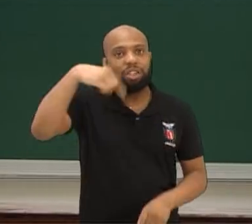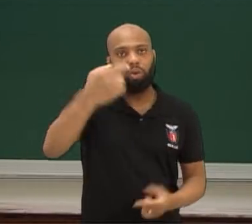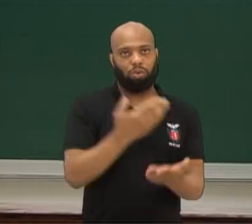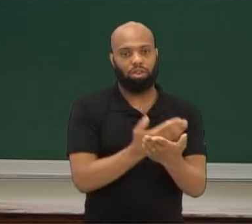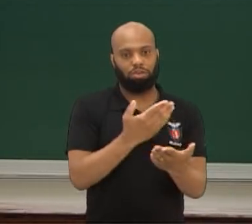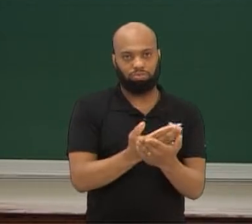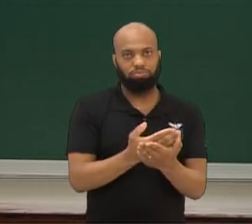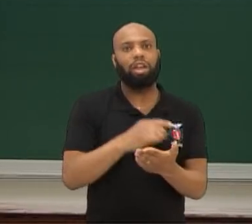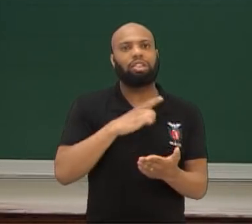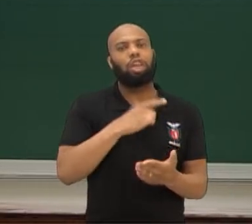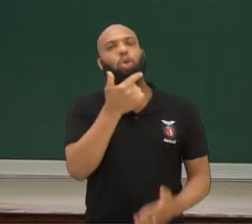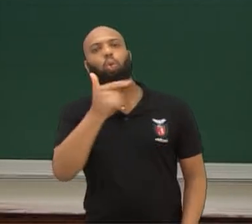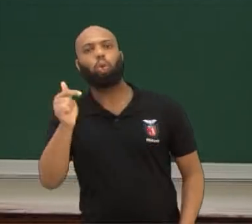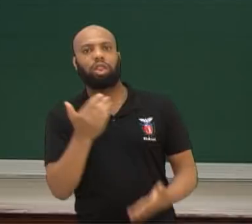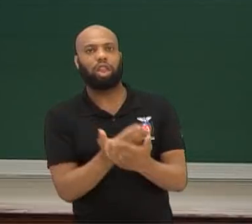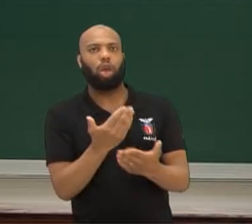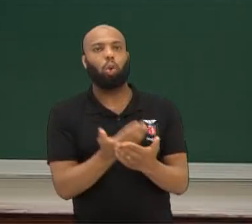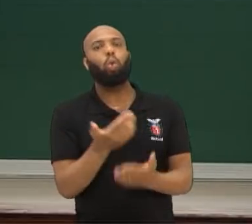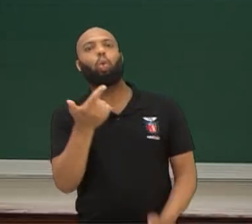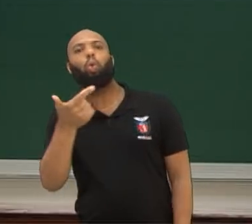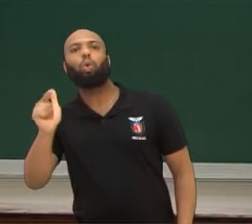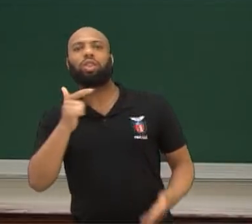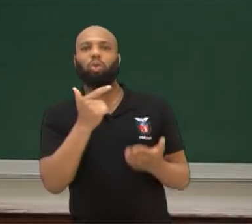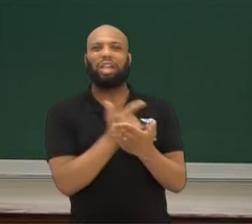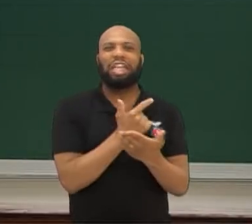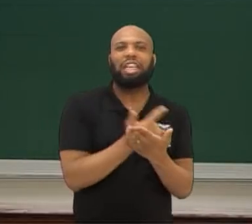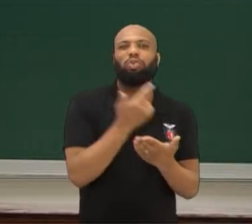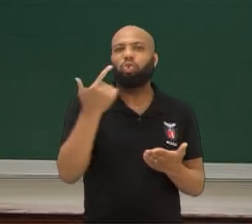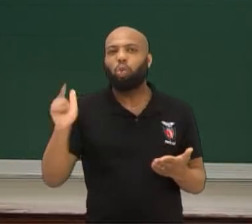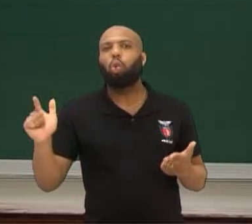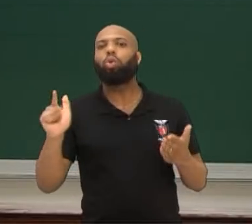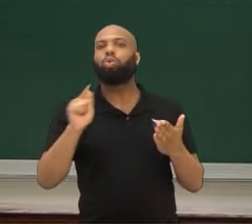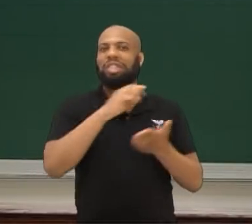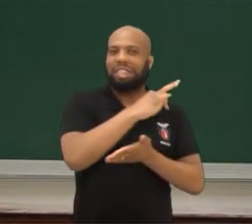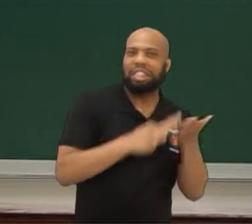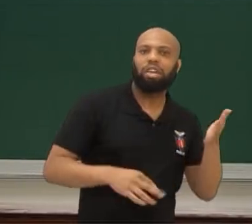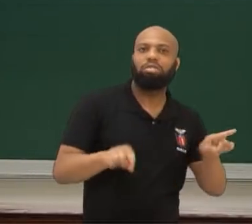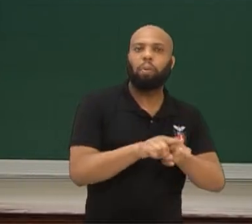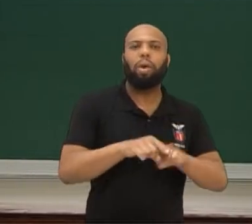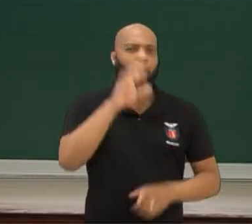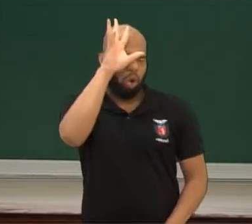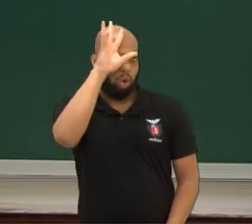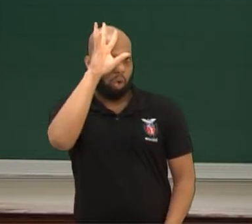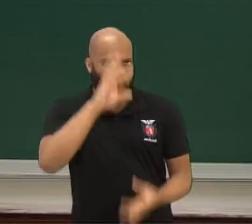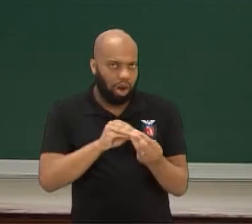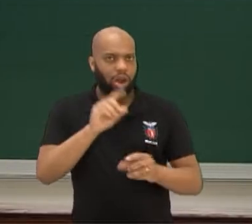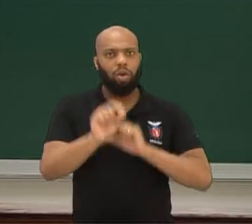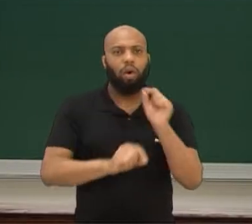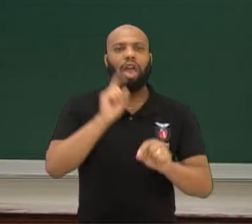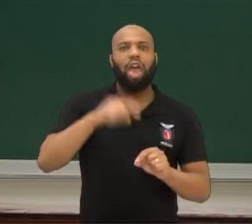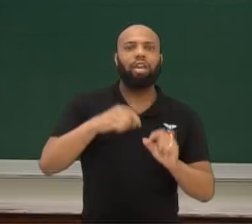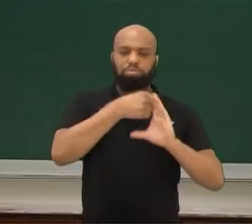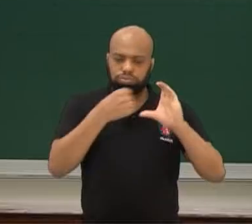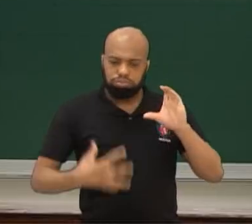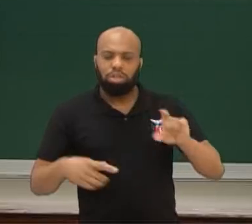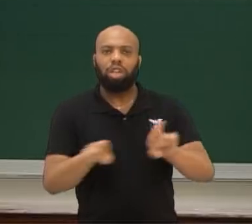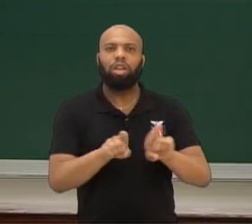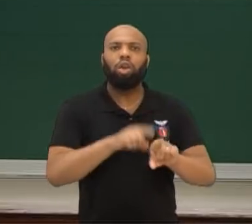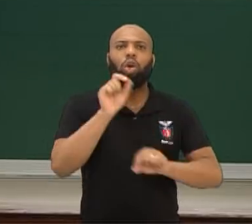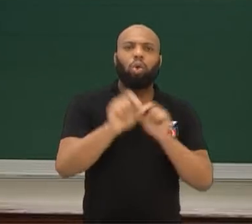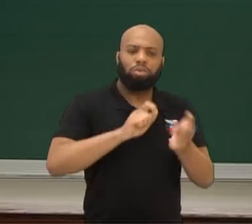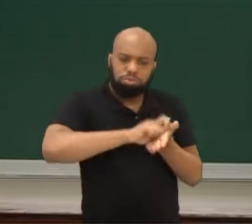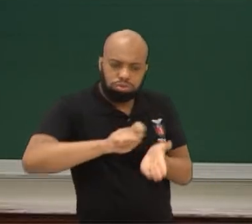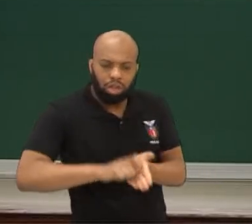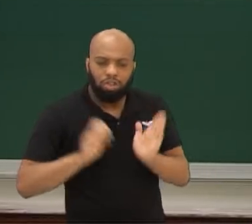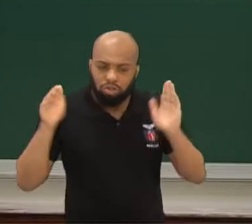seguintes também com outros romances para aprender ali as características de cada um, o contexto de produção, a intencionalidade do escritor, o